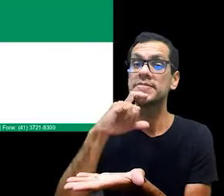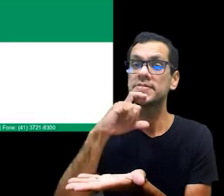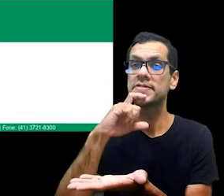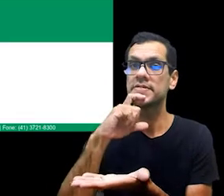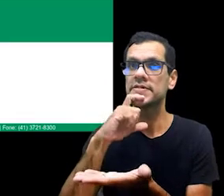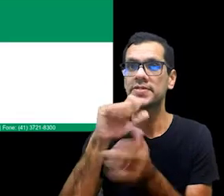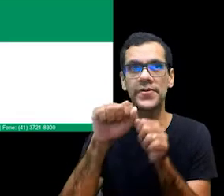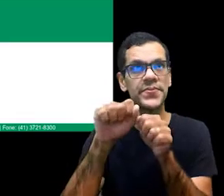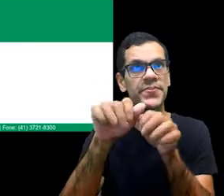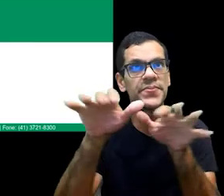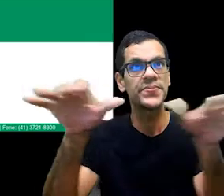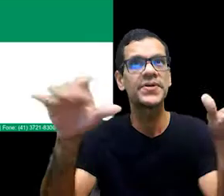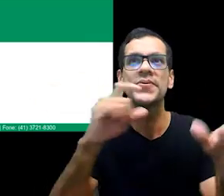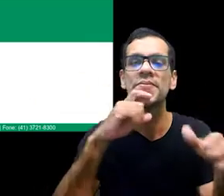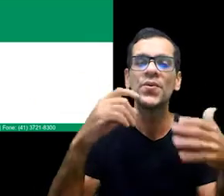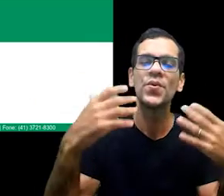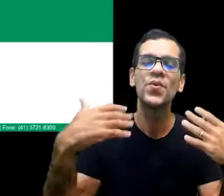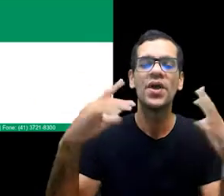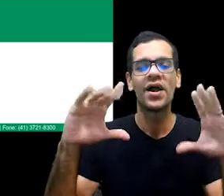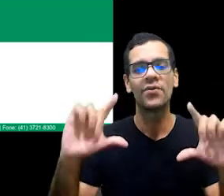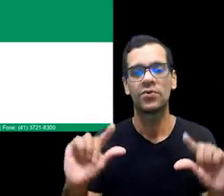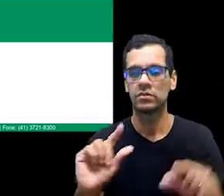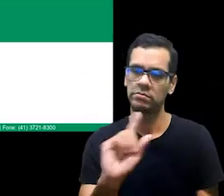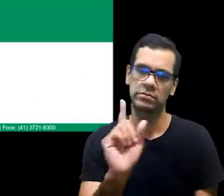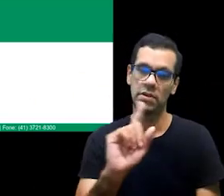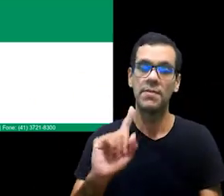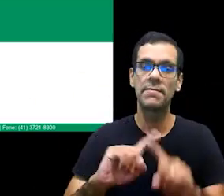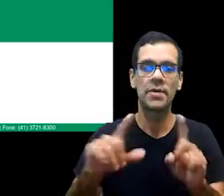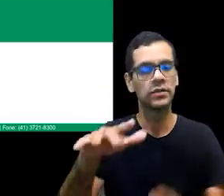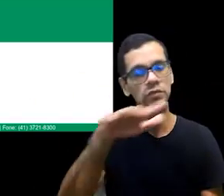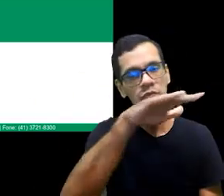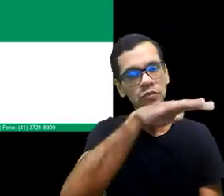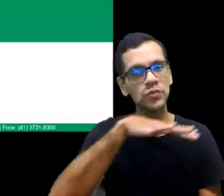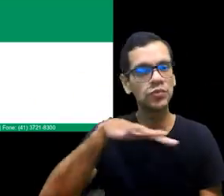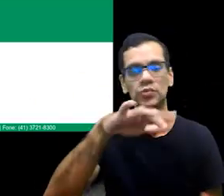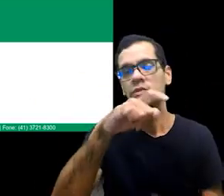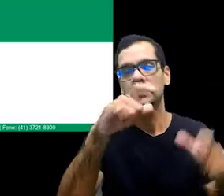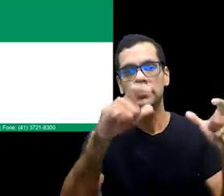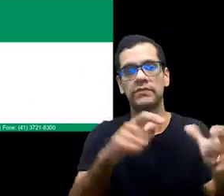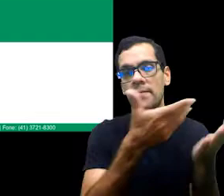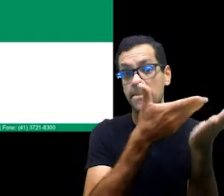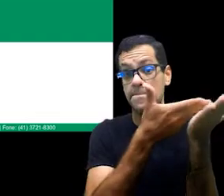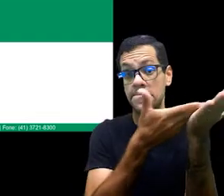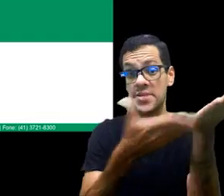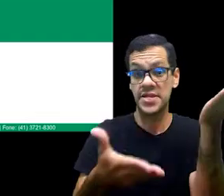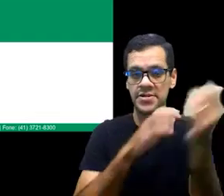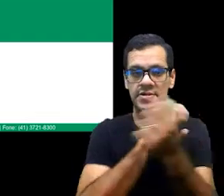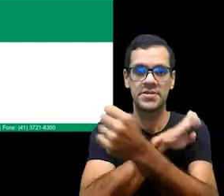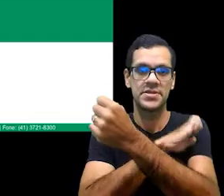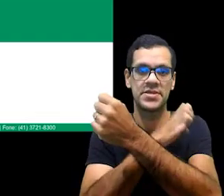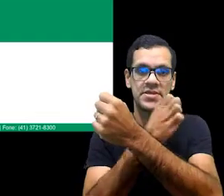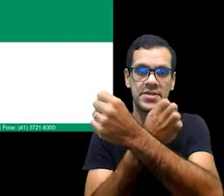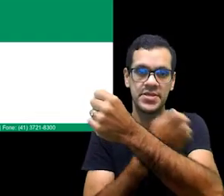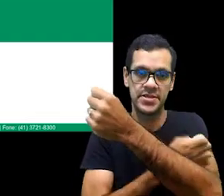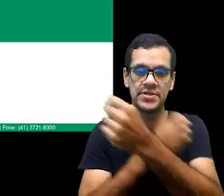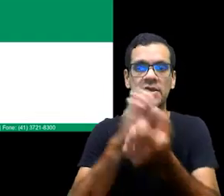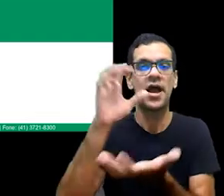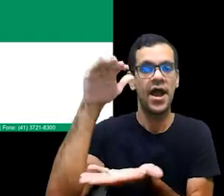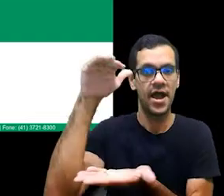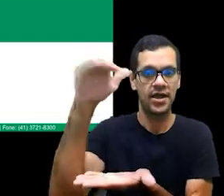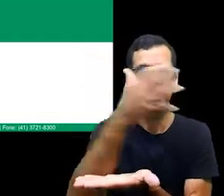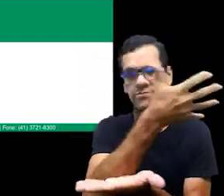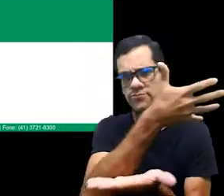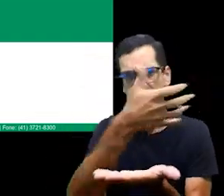e refrigerar toda a cozinha fazendo isso. Mas é certo que o ambiente da cozinha vai perder energia e a garrafa vai